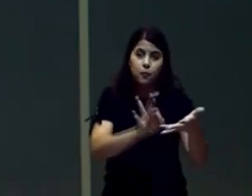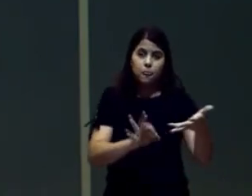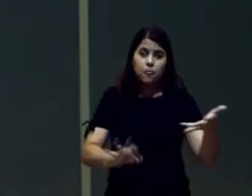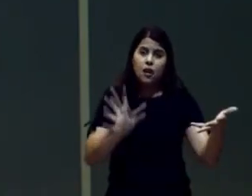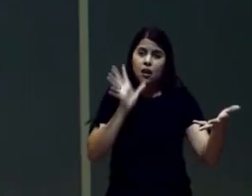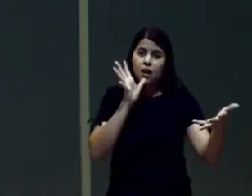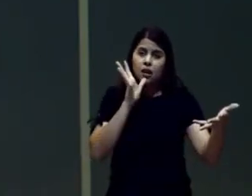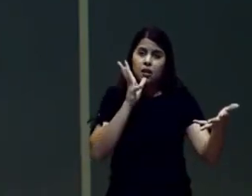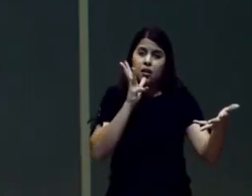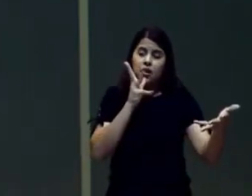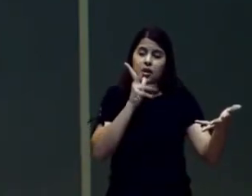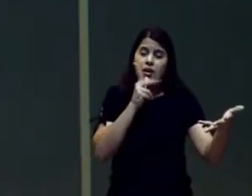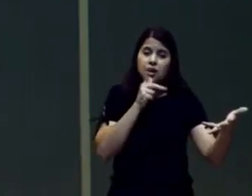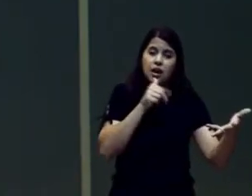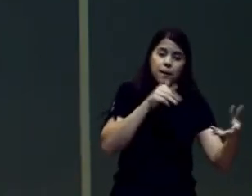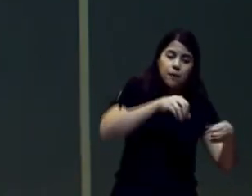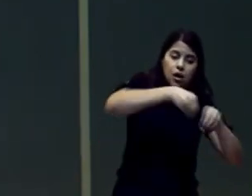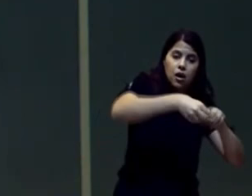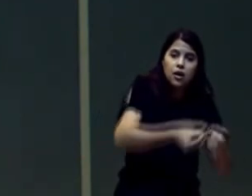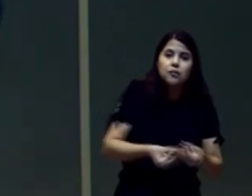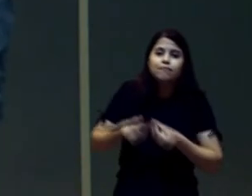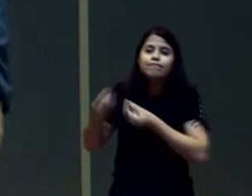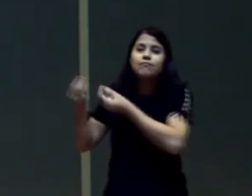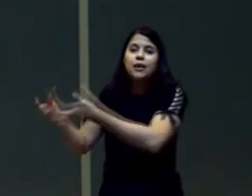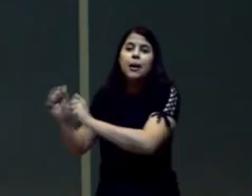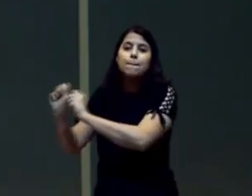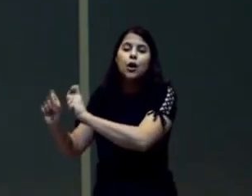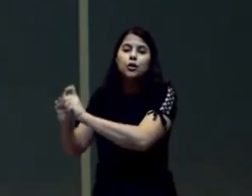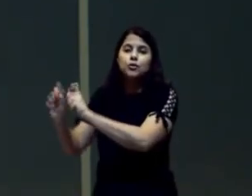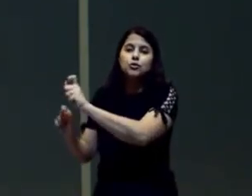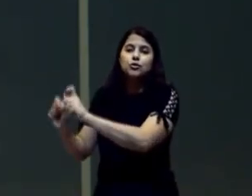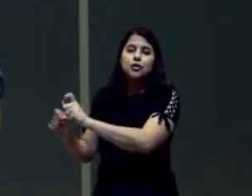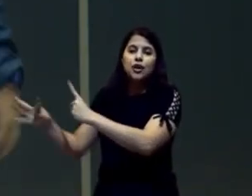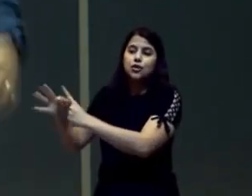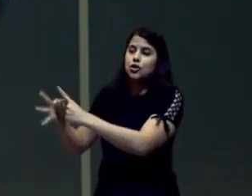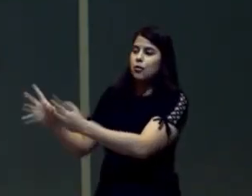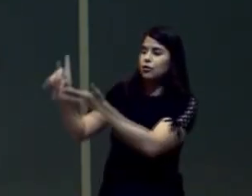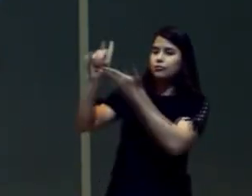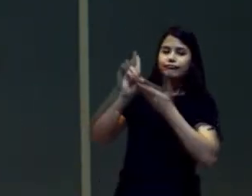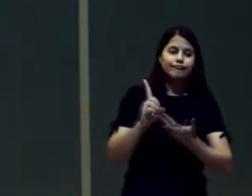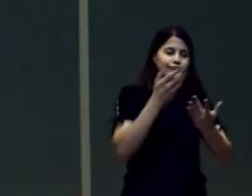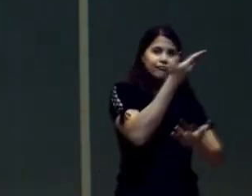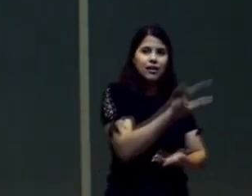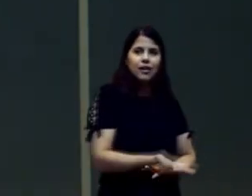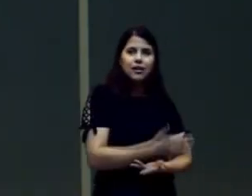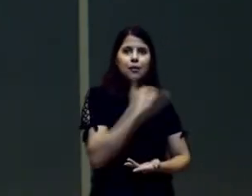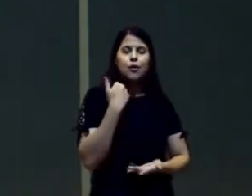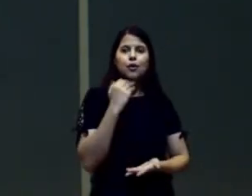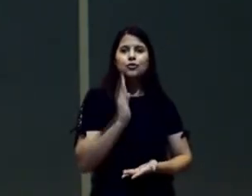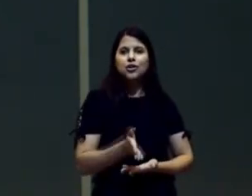podia ser que não houvesse tempo de Timóteo encontrar com ele. E pasmem os senhores e as senhoras, não houve